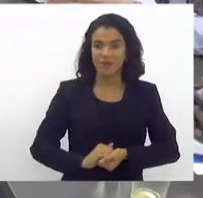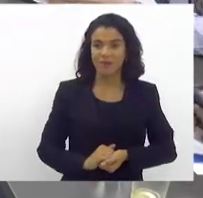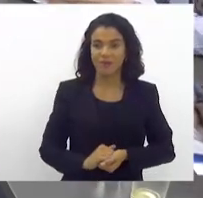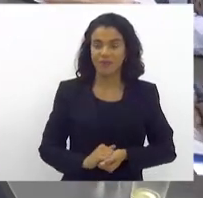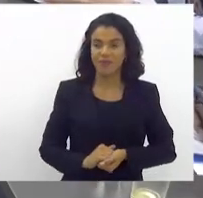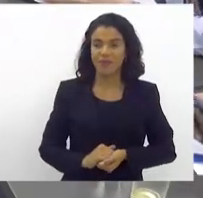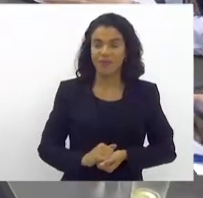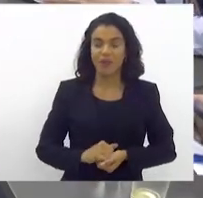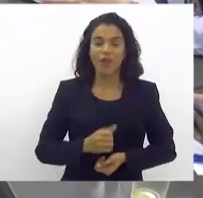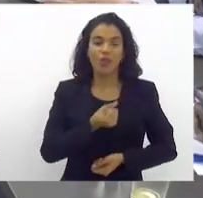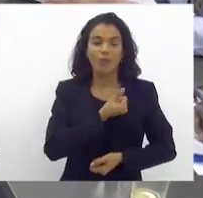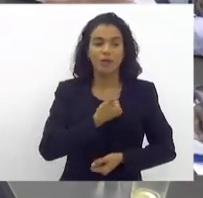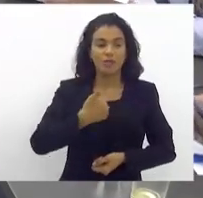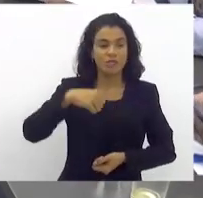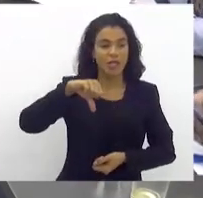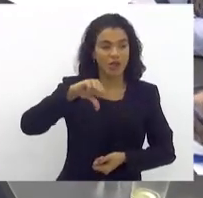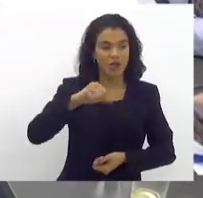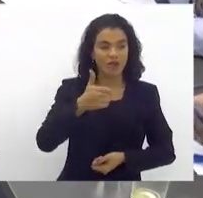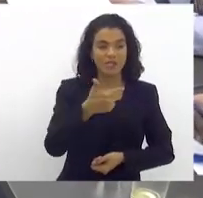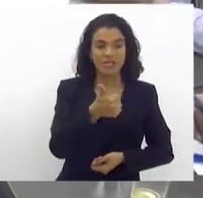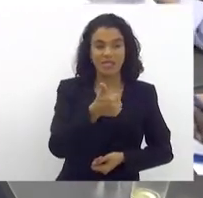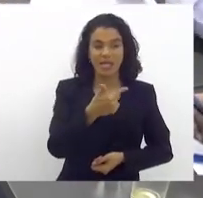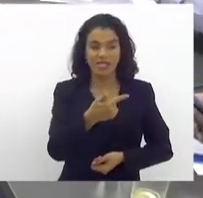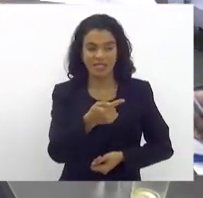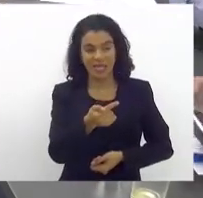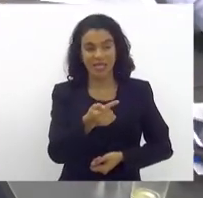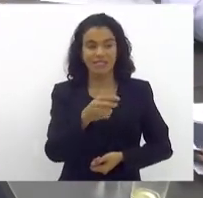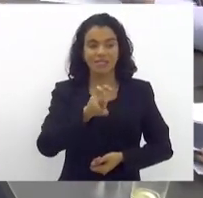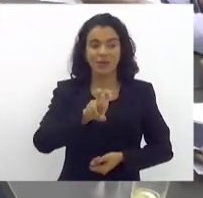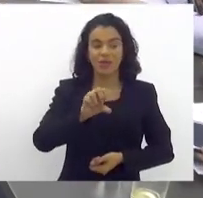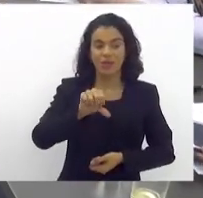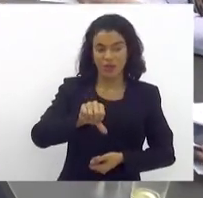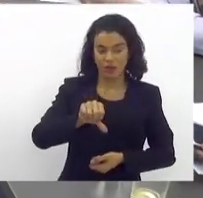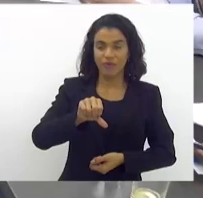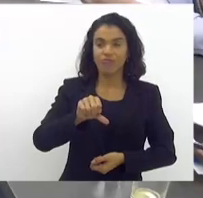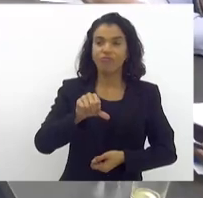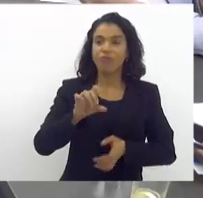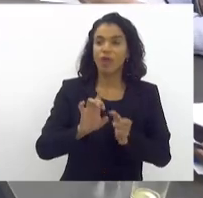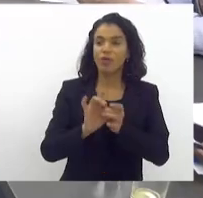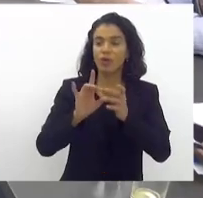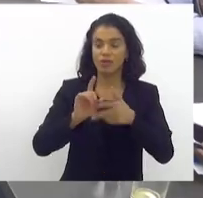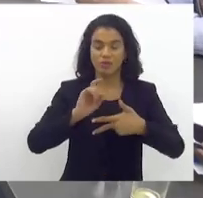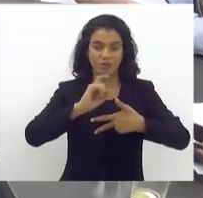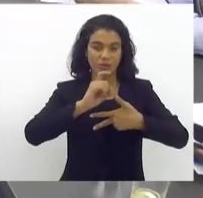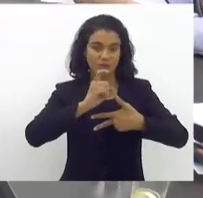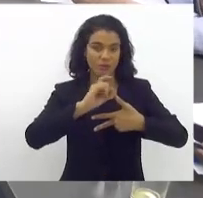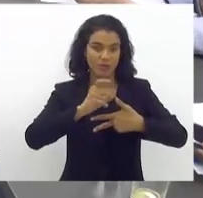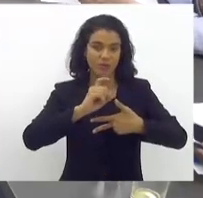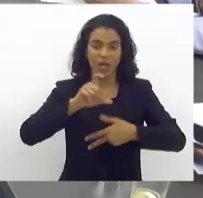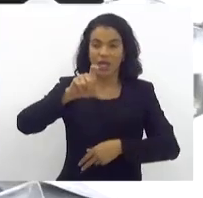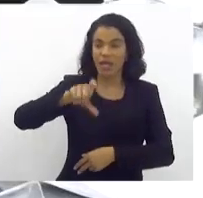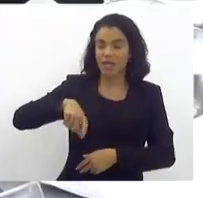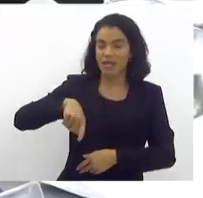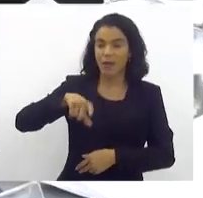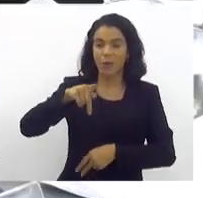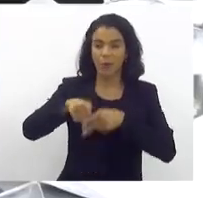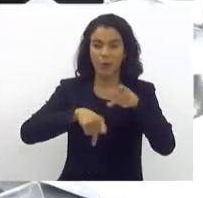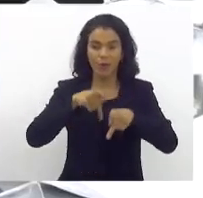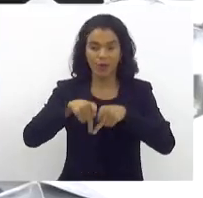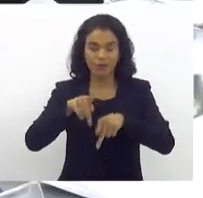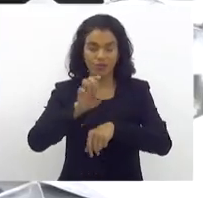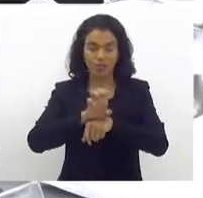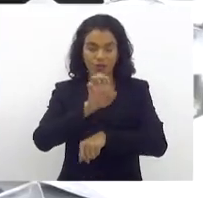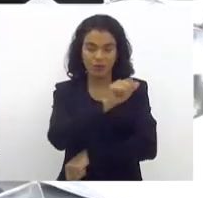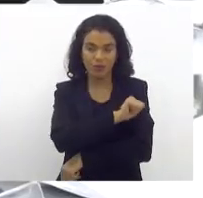PL 19 da pauta é o PL 1750-19, de autoria do deputado Brazão, que autoriza o Poder Executivo a criar o programa Cartão Popular no âmbito do Estado do Rio de